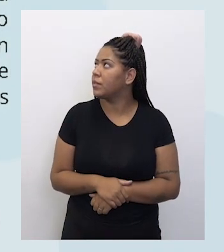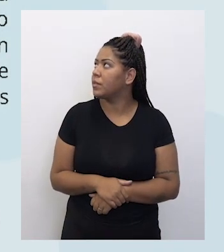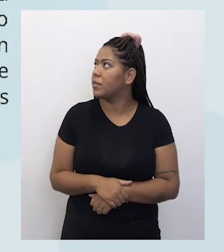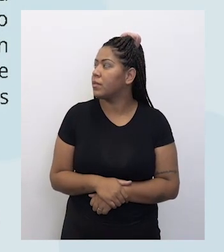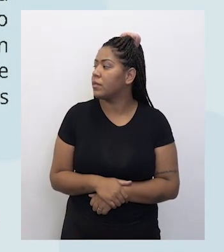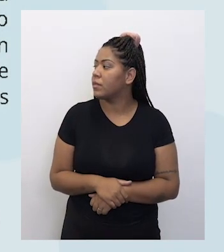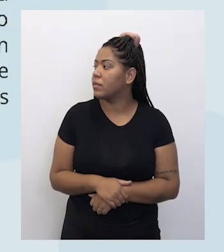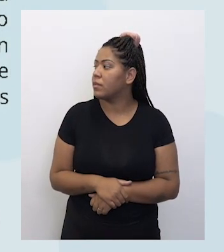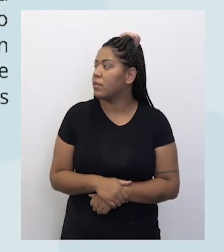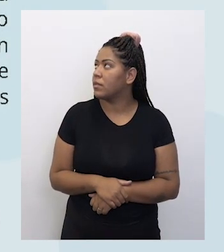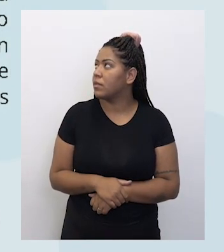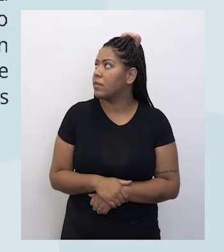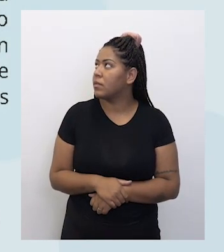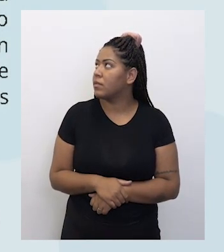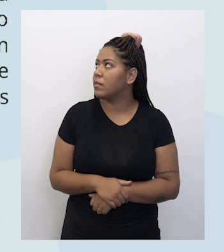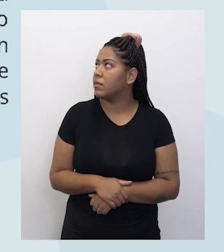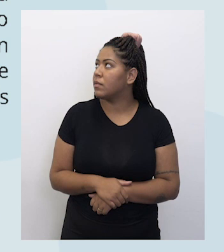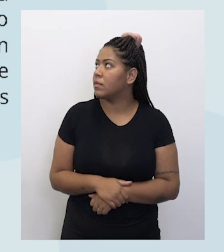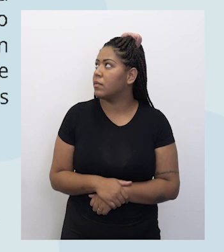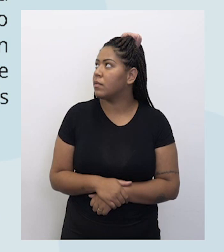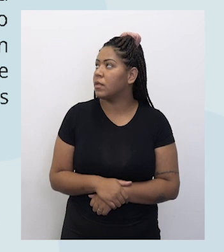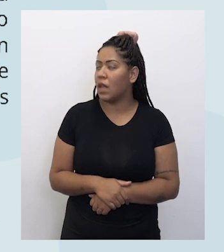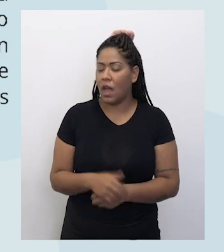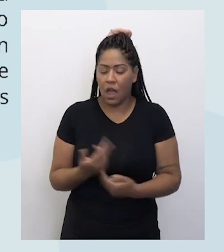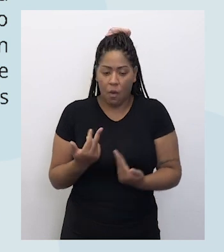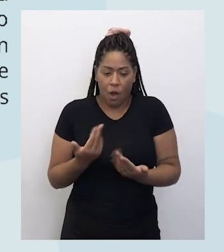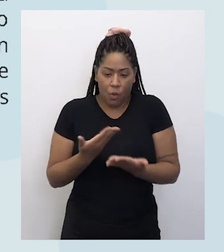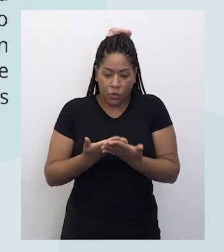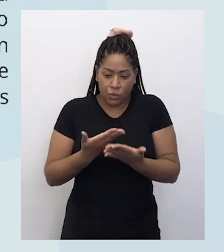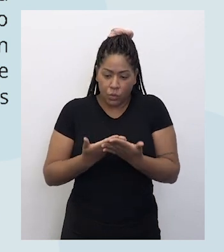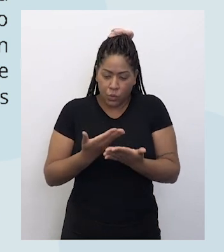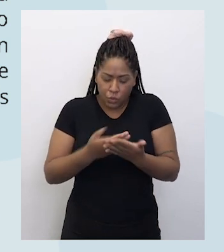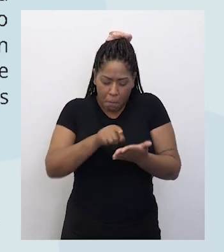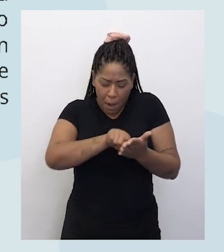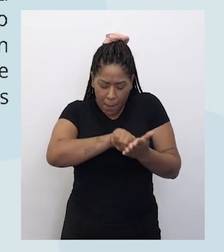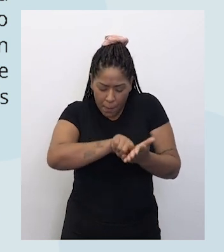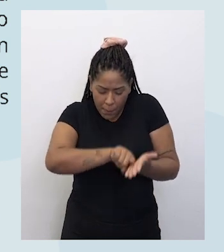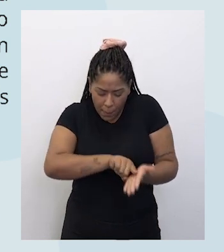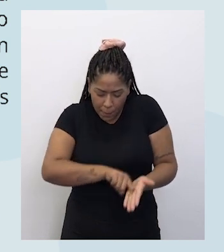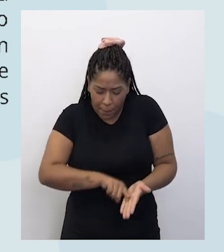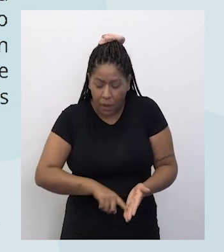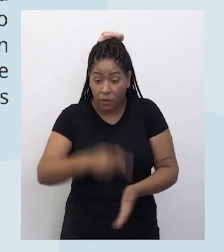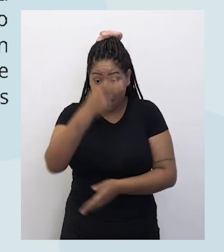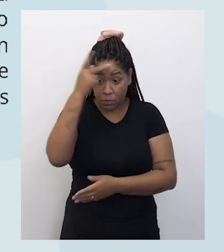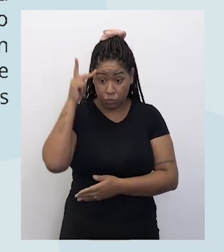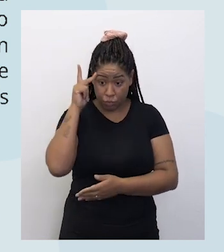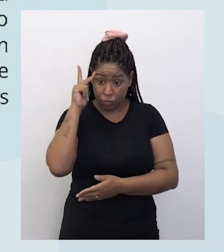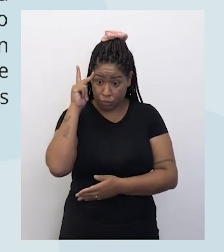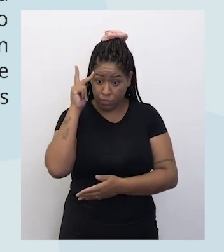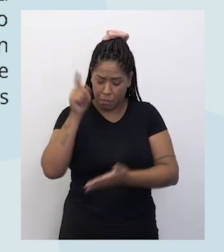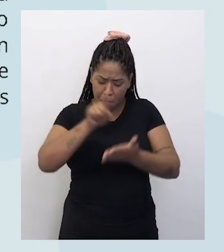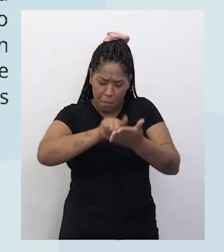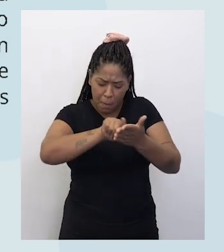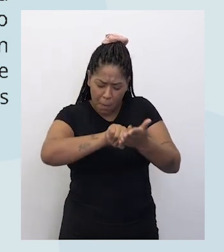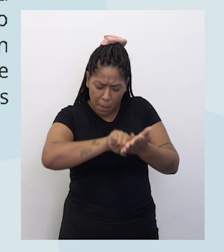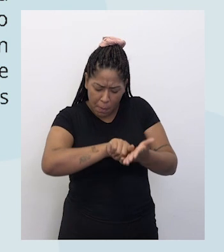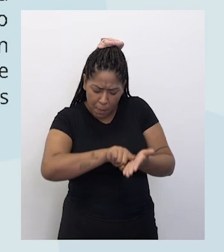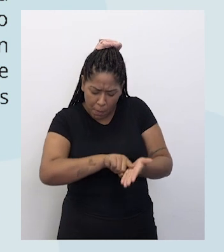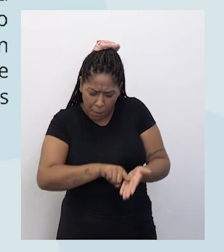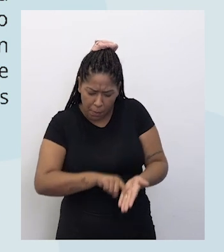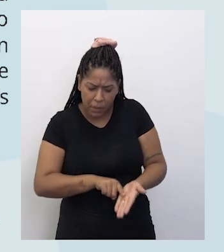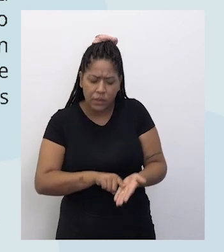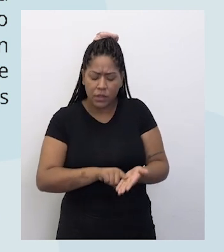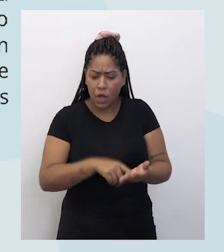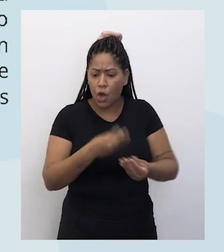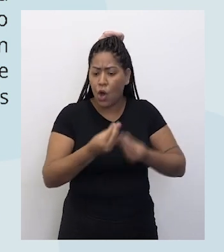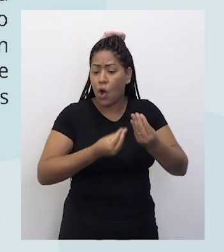Marketing é um estudo analítico em que o interlocutor lhe emprega para executar atividades que